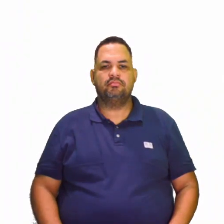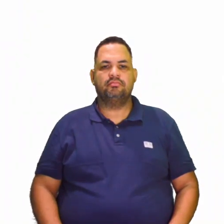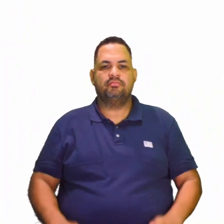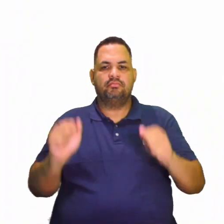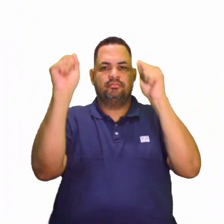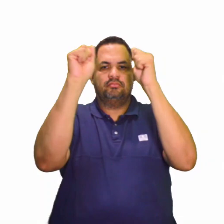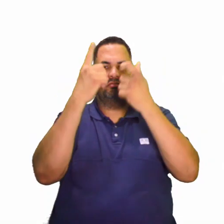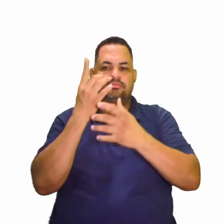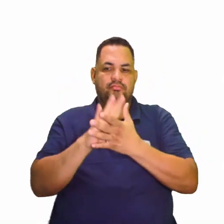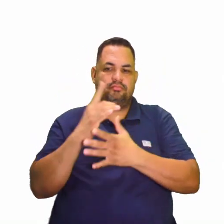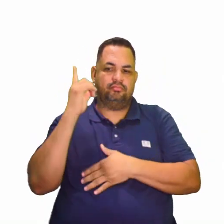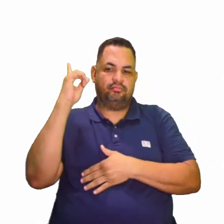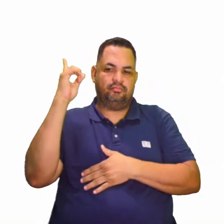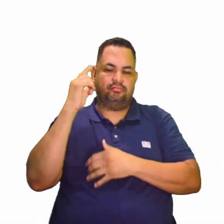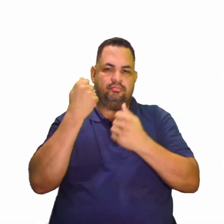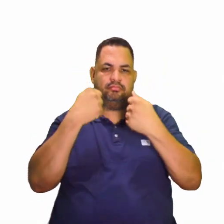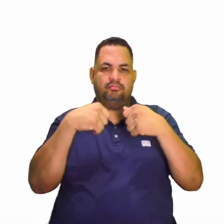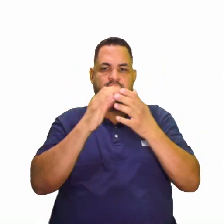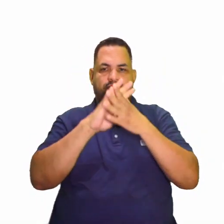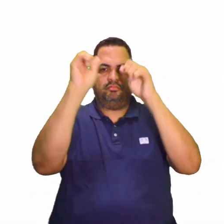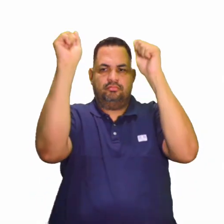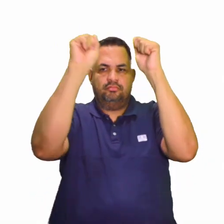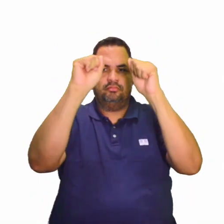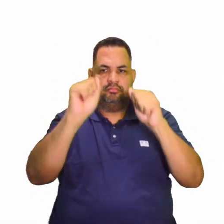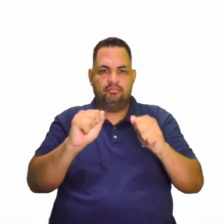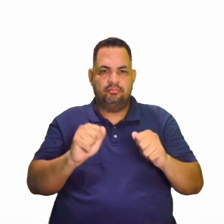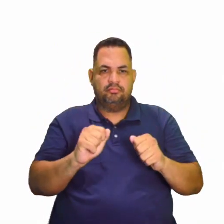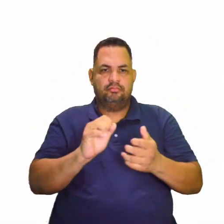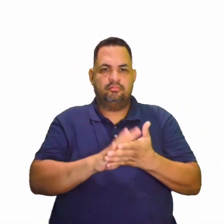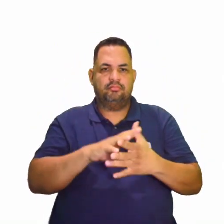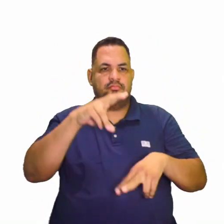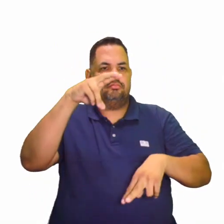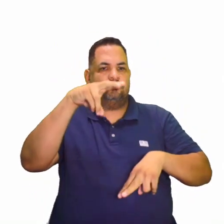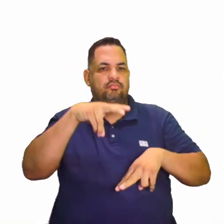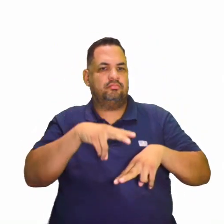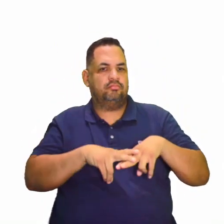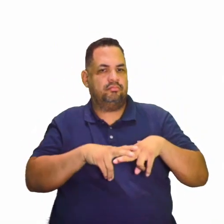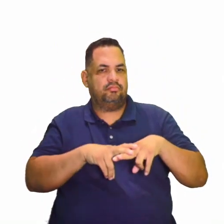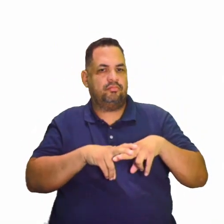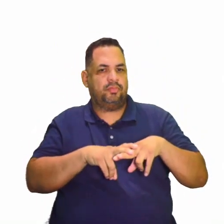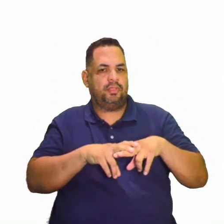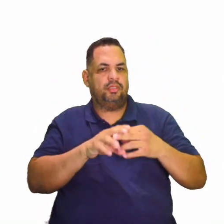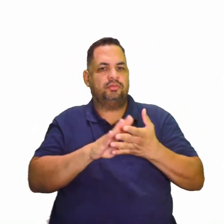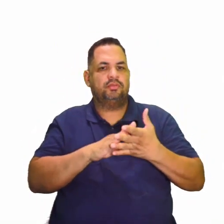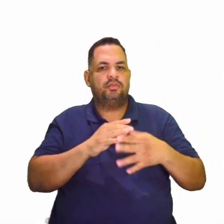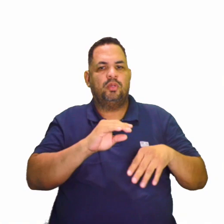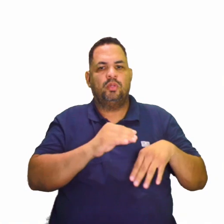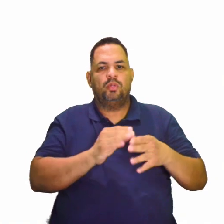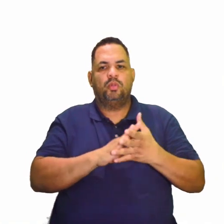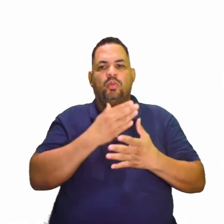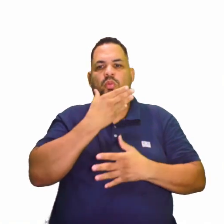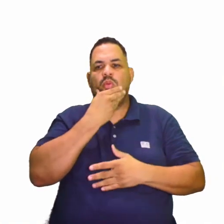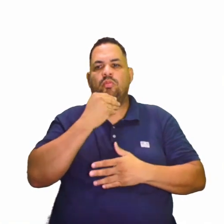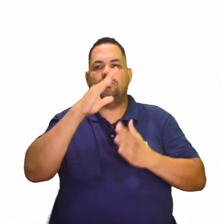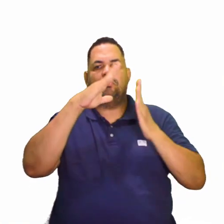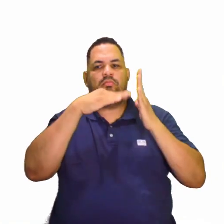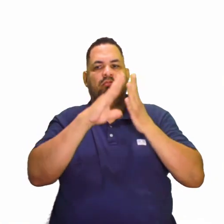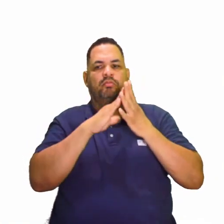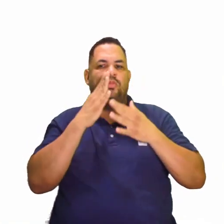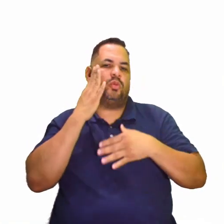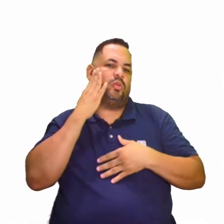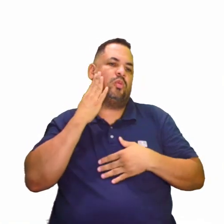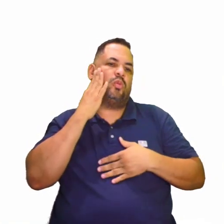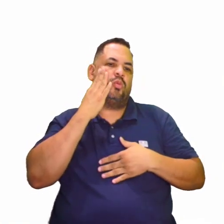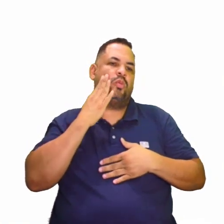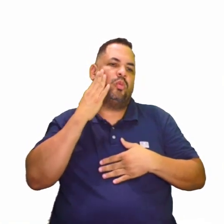Aqui, estudante, podemos destacar que as estátuas eram sentadas com as mãos no joelho, o homem era pintado com